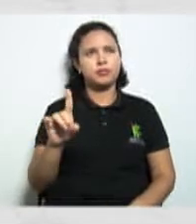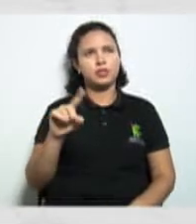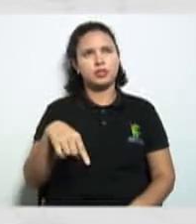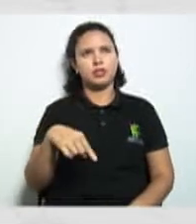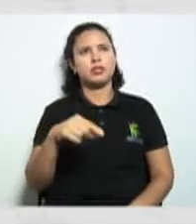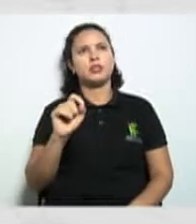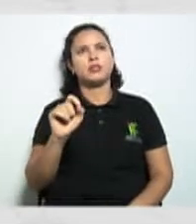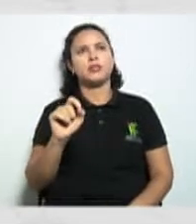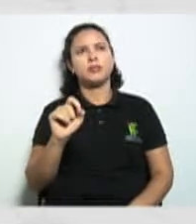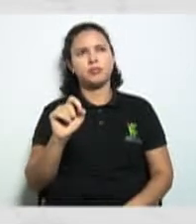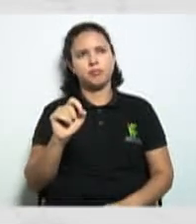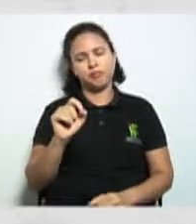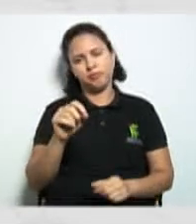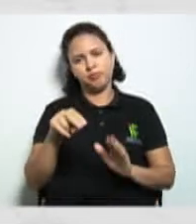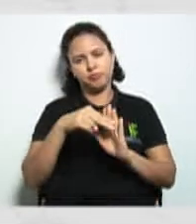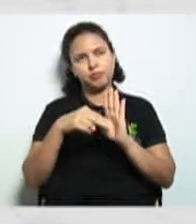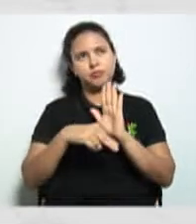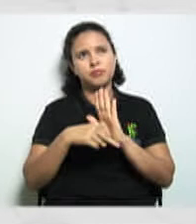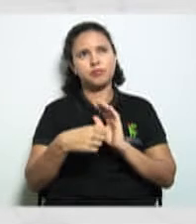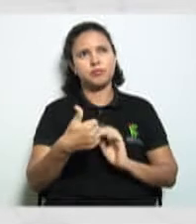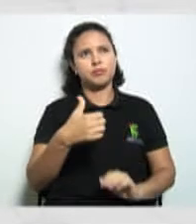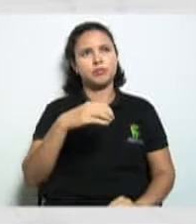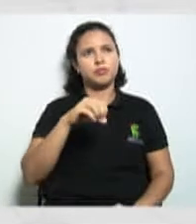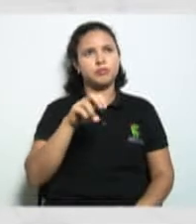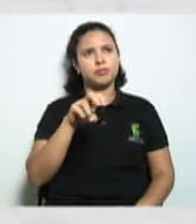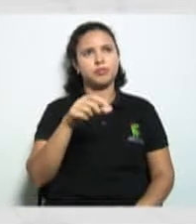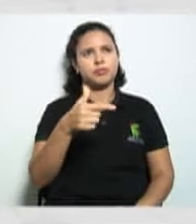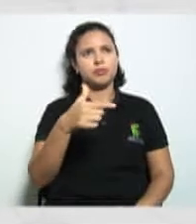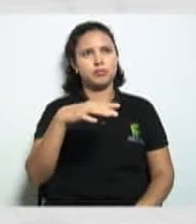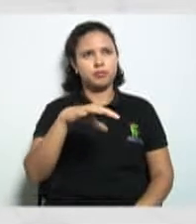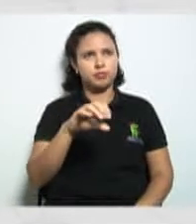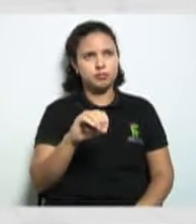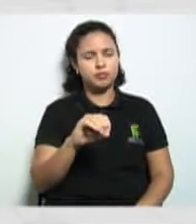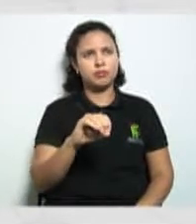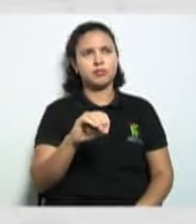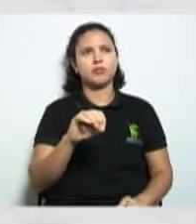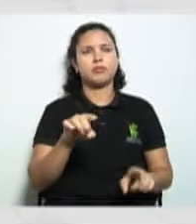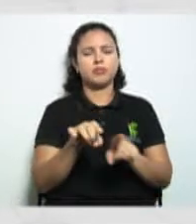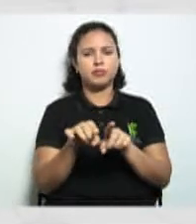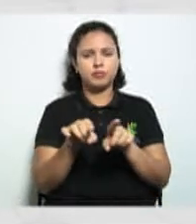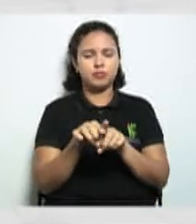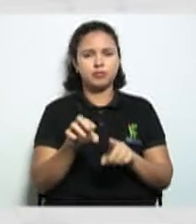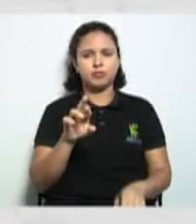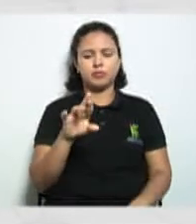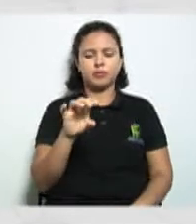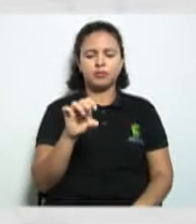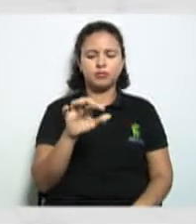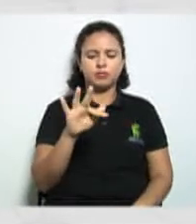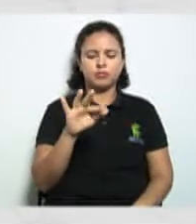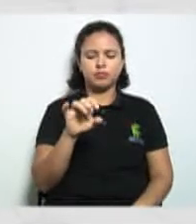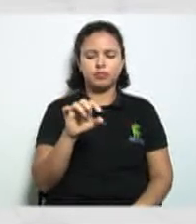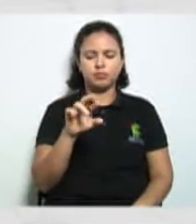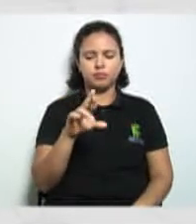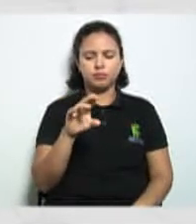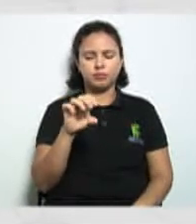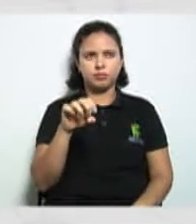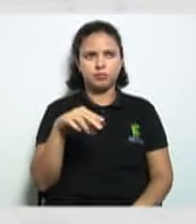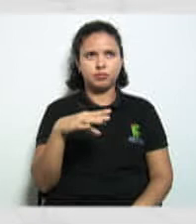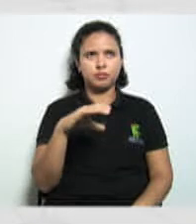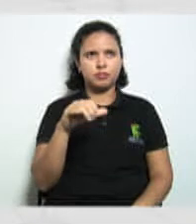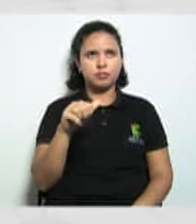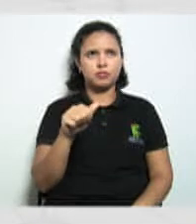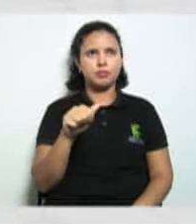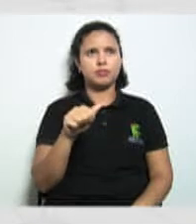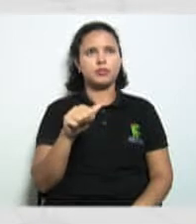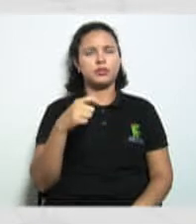norma brasileira 6023 de 2002. Lembrando que, como falou a professora Anabela, a gente não